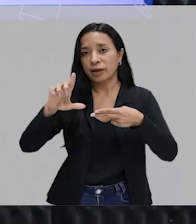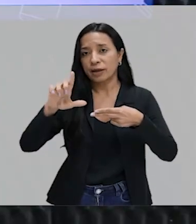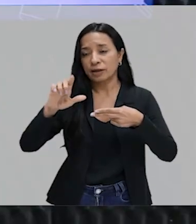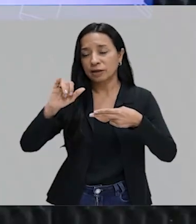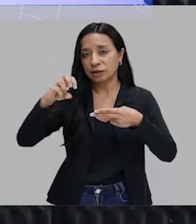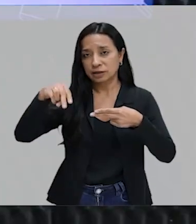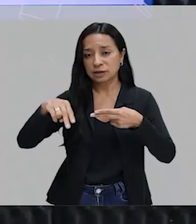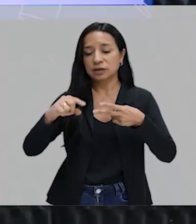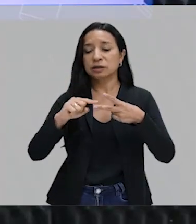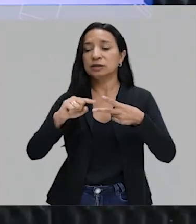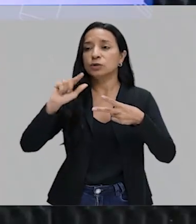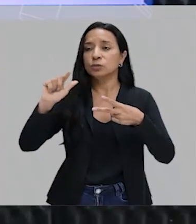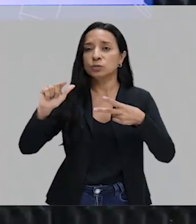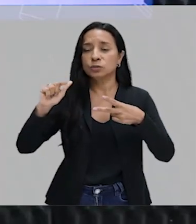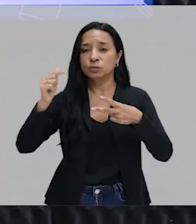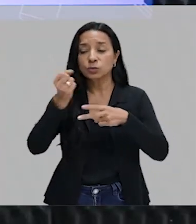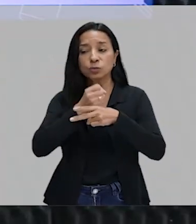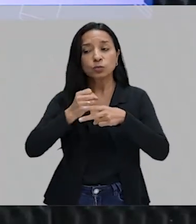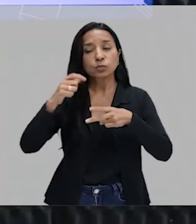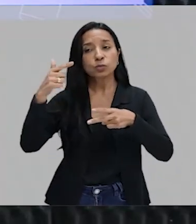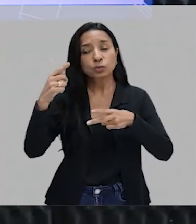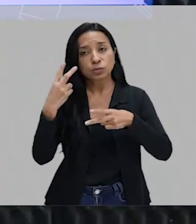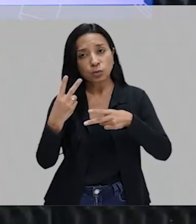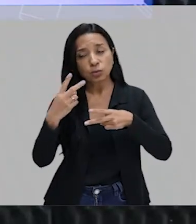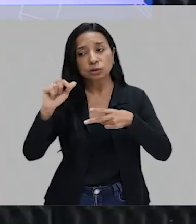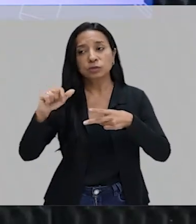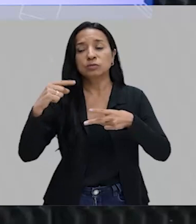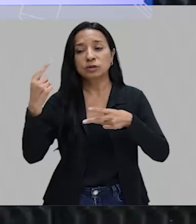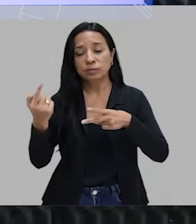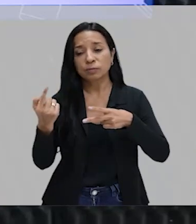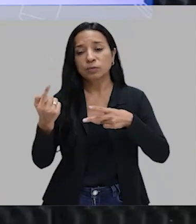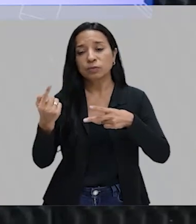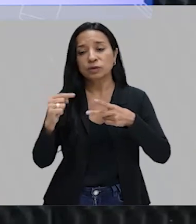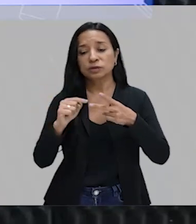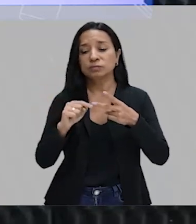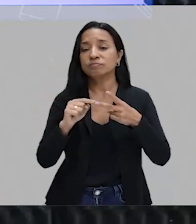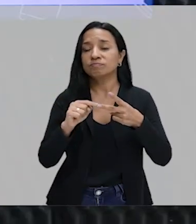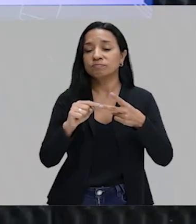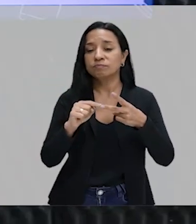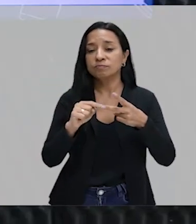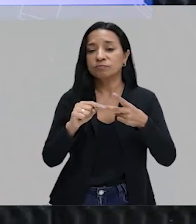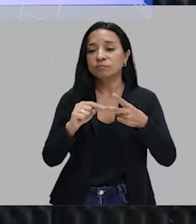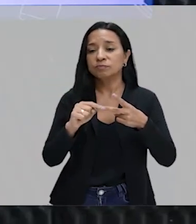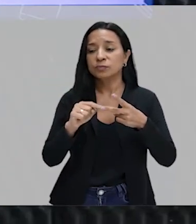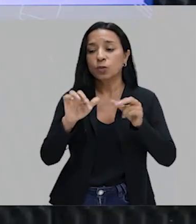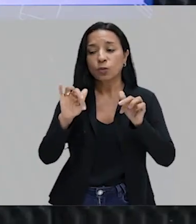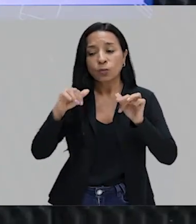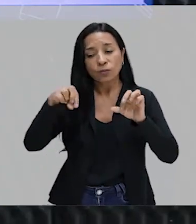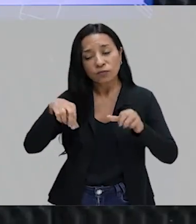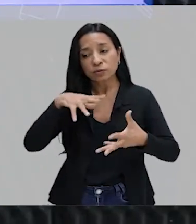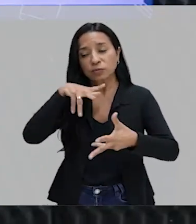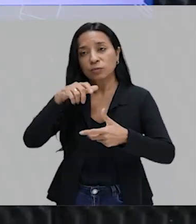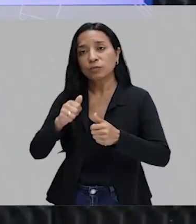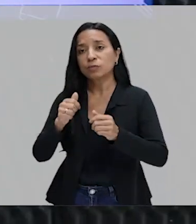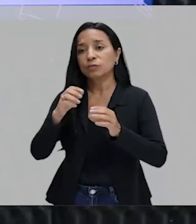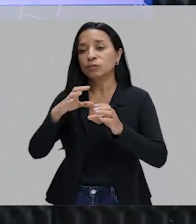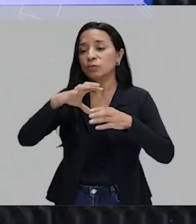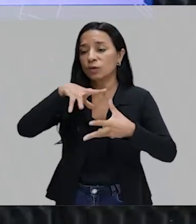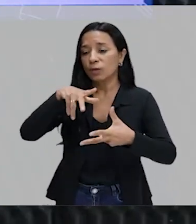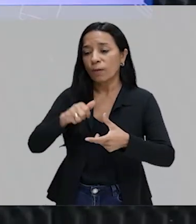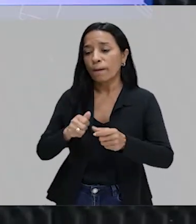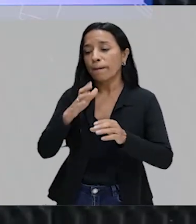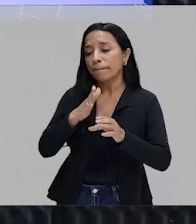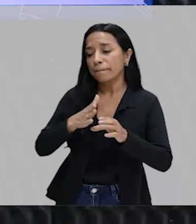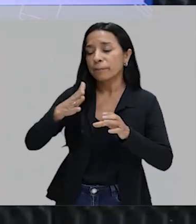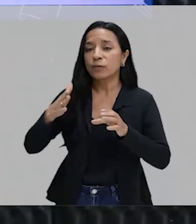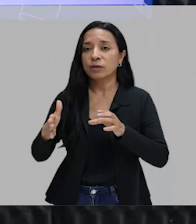1991, o grande acontecimento que estaria marcando o fim desse mundo bipolar, dessa Guerra Fria Clássica,